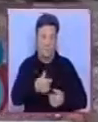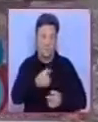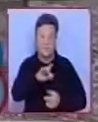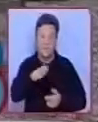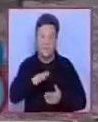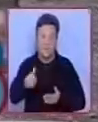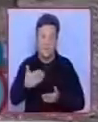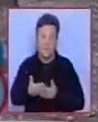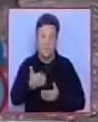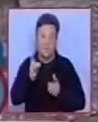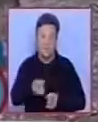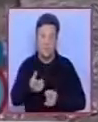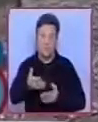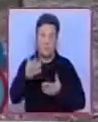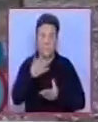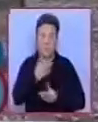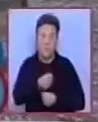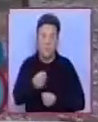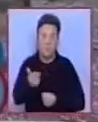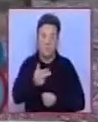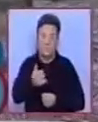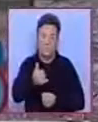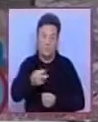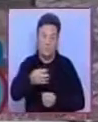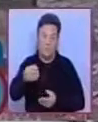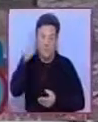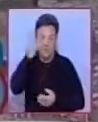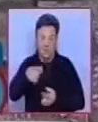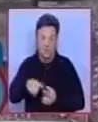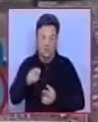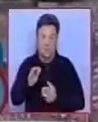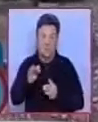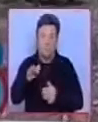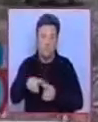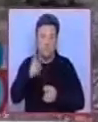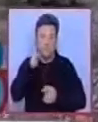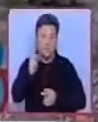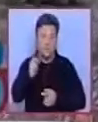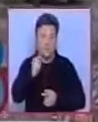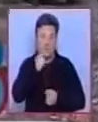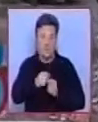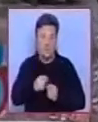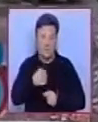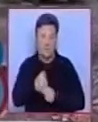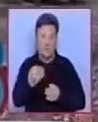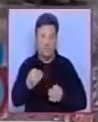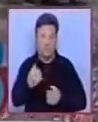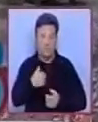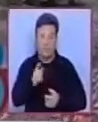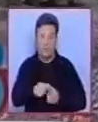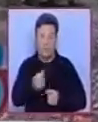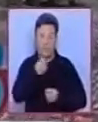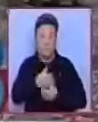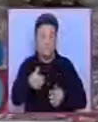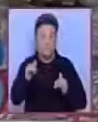candidaturas, portanto, isto começa com umas centenas de aldeias e, no fim, portanto, em 3 de setembro, quando fizermos a gala final